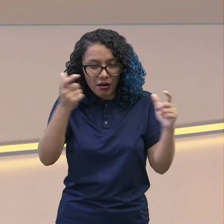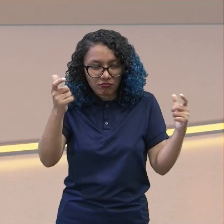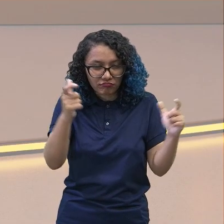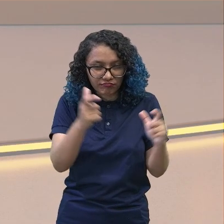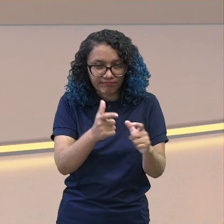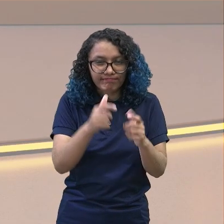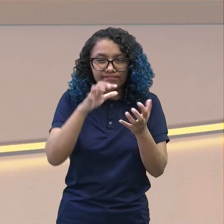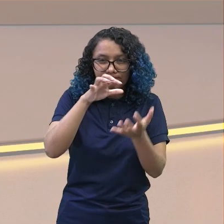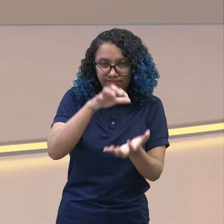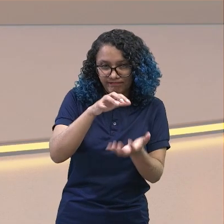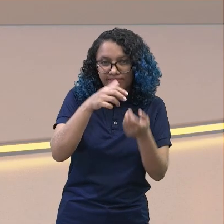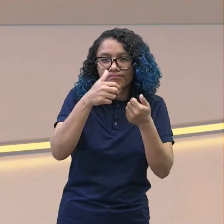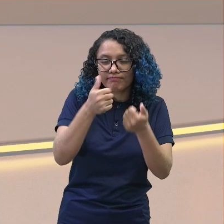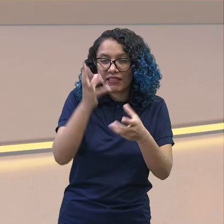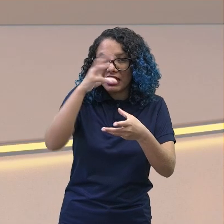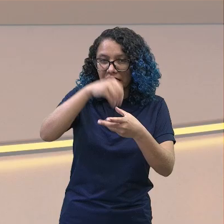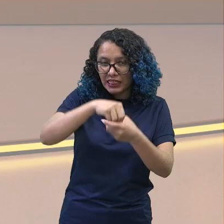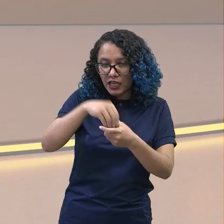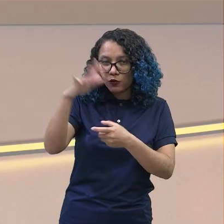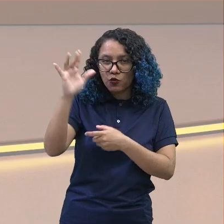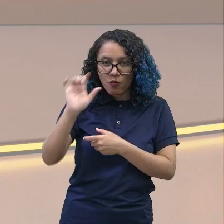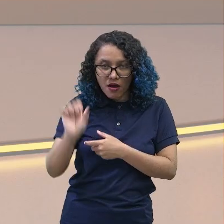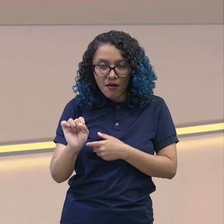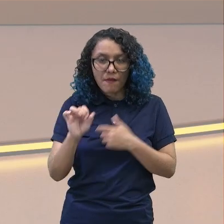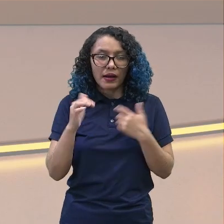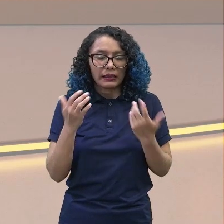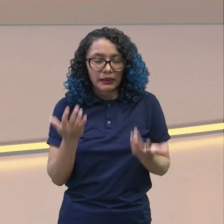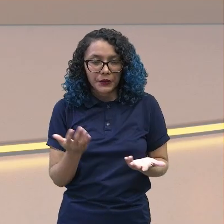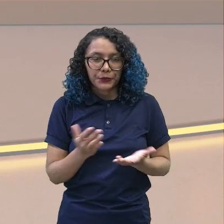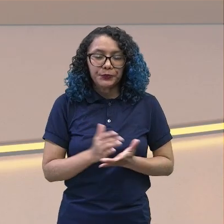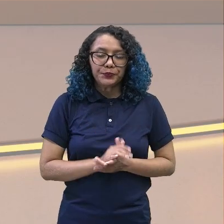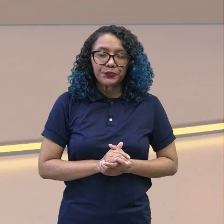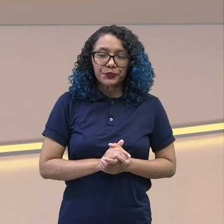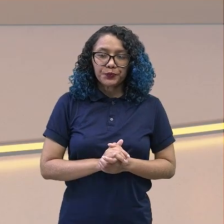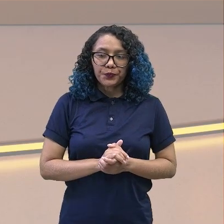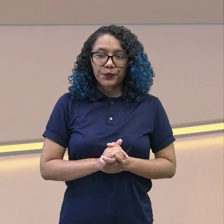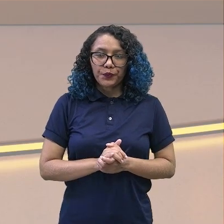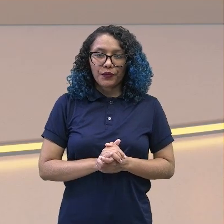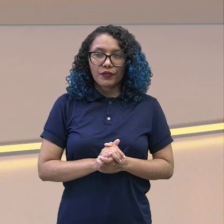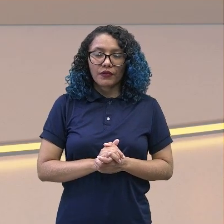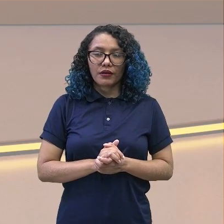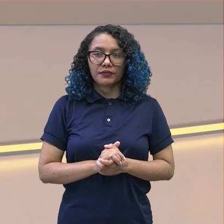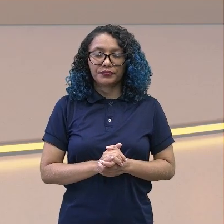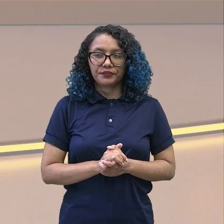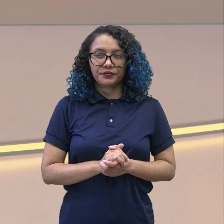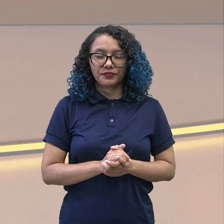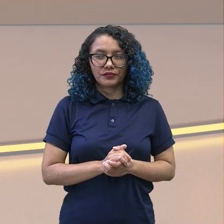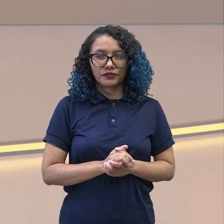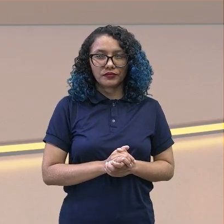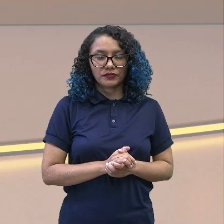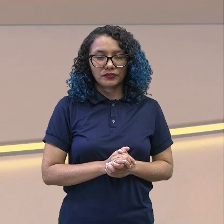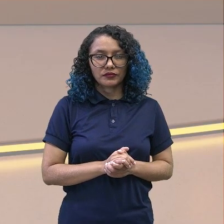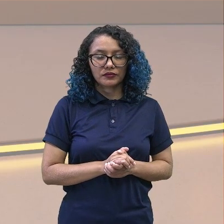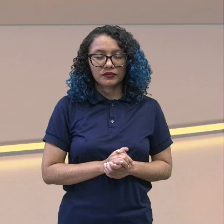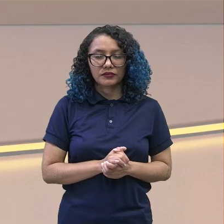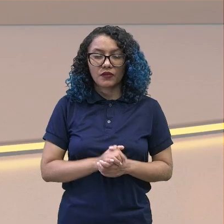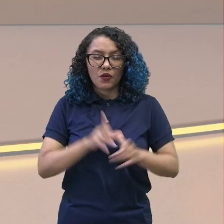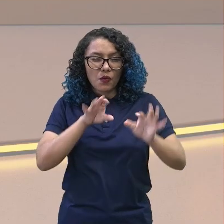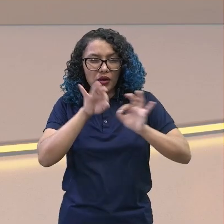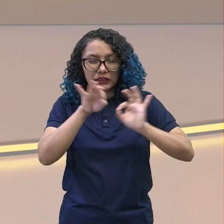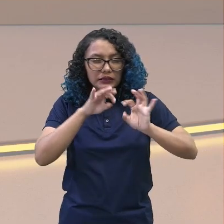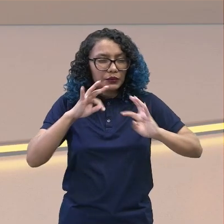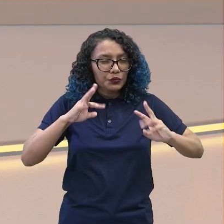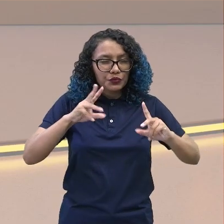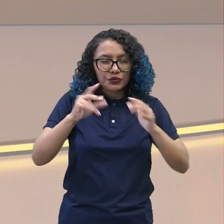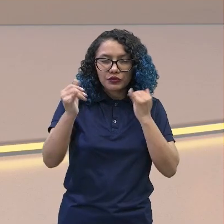mapas, certo? O mapa também, ele está... a gente organiza ali todas as informações